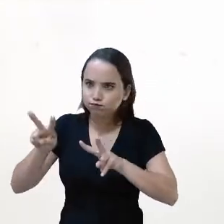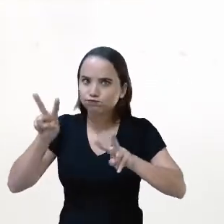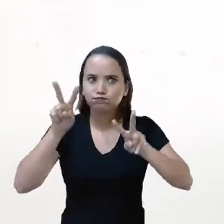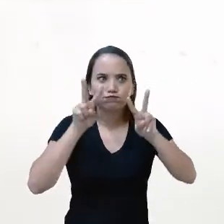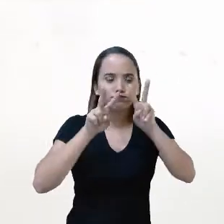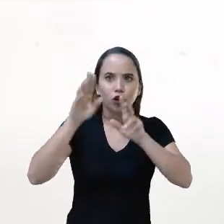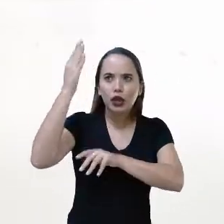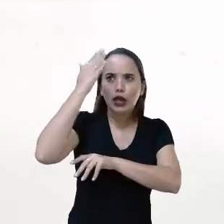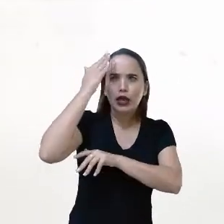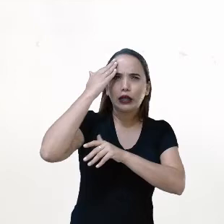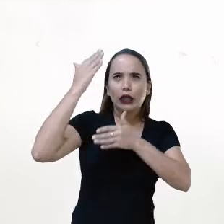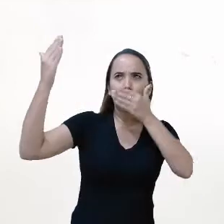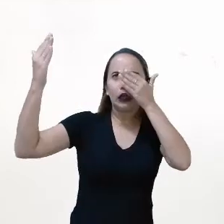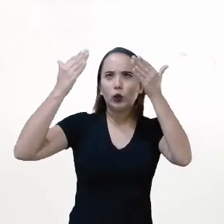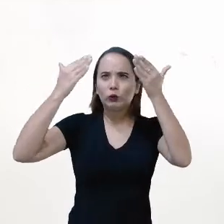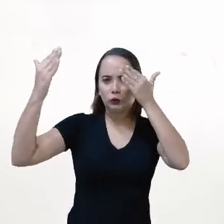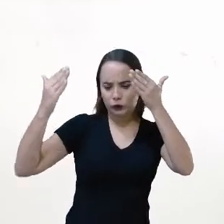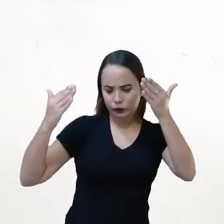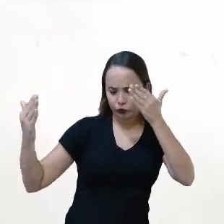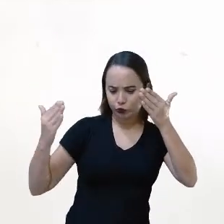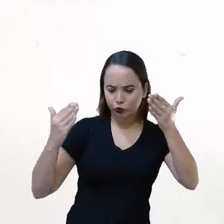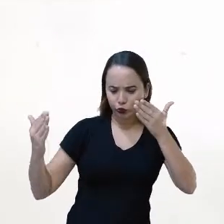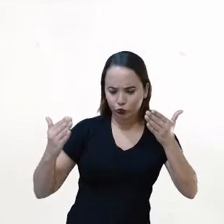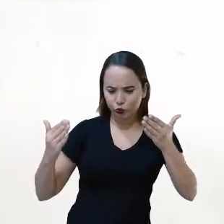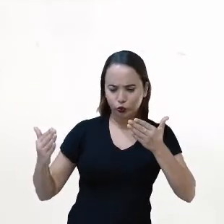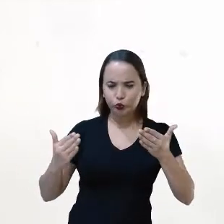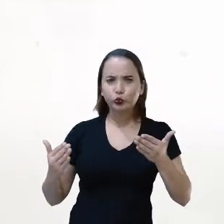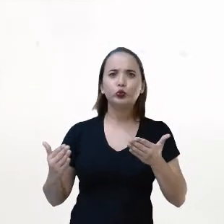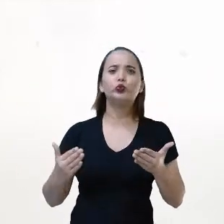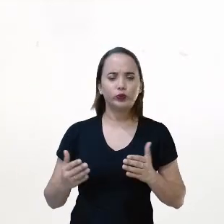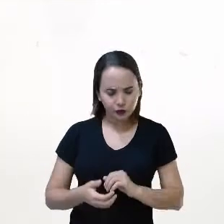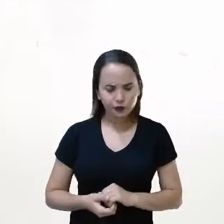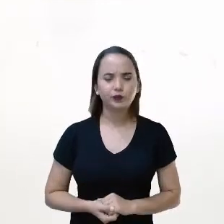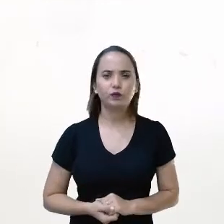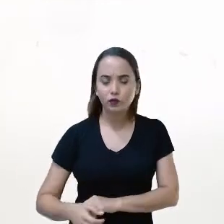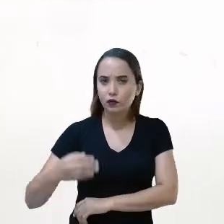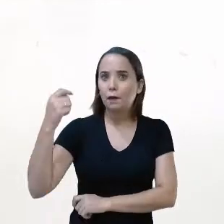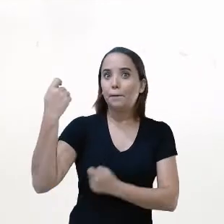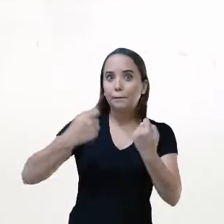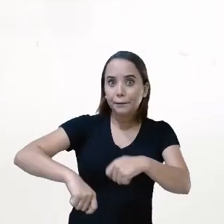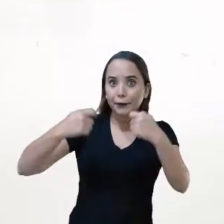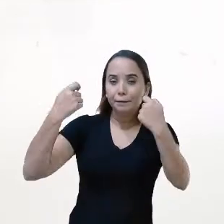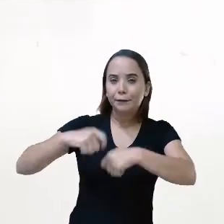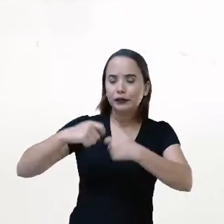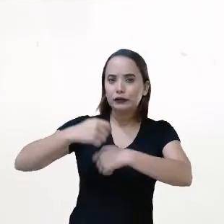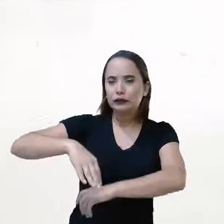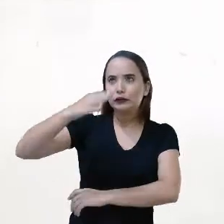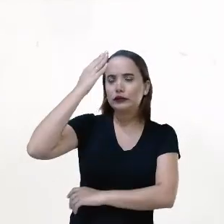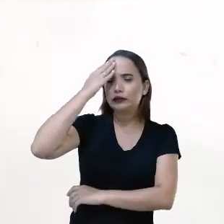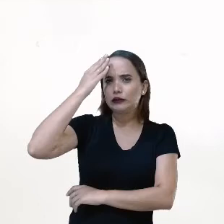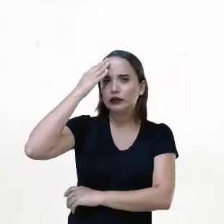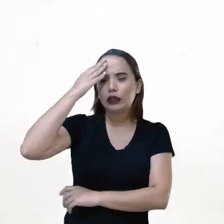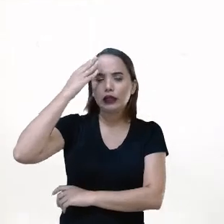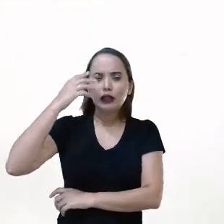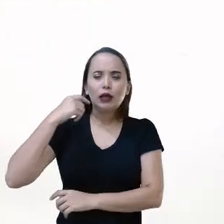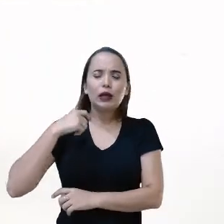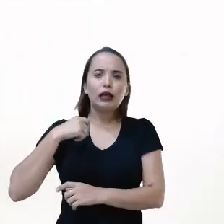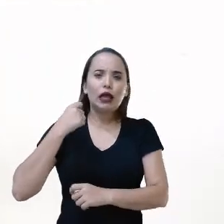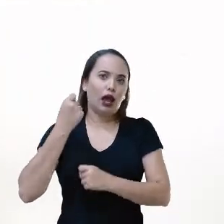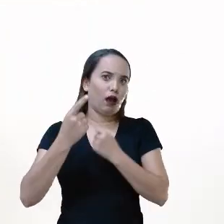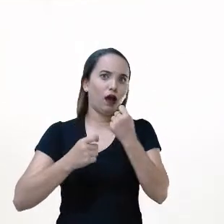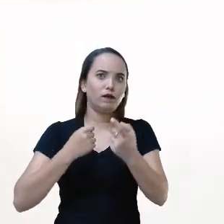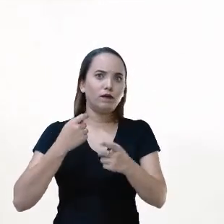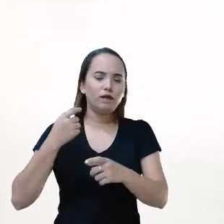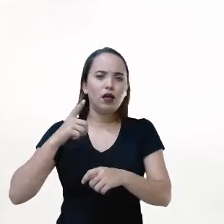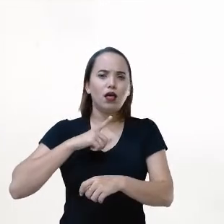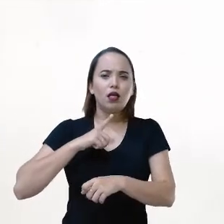precisa entender como é que se comporta determinado momento, né, da vida,